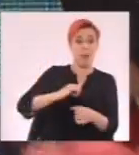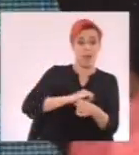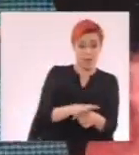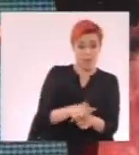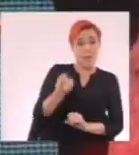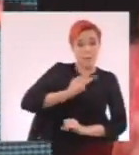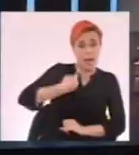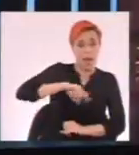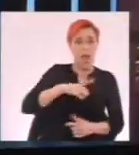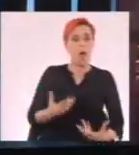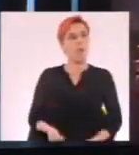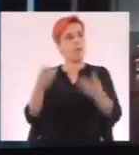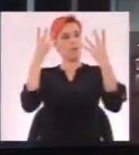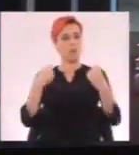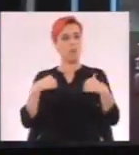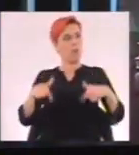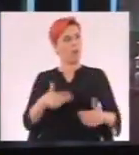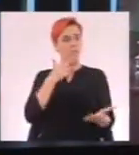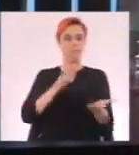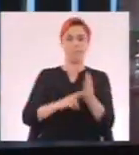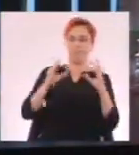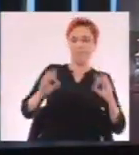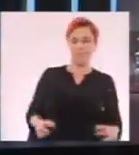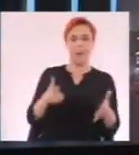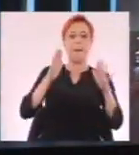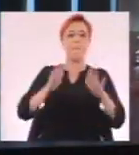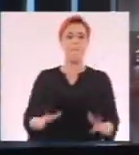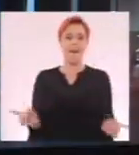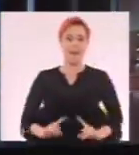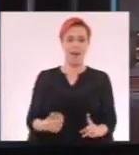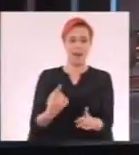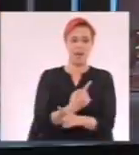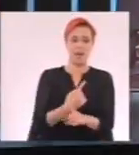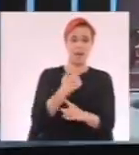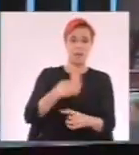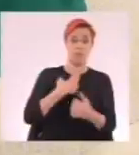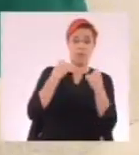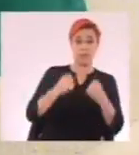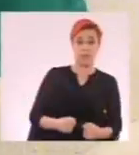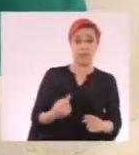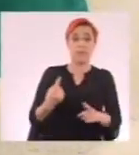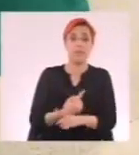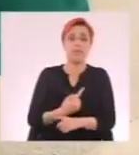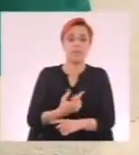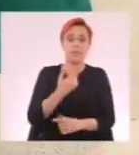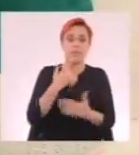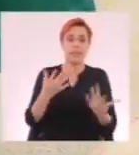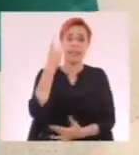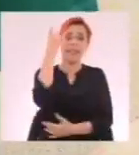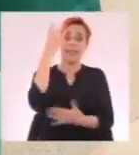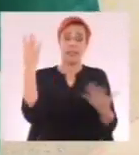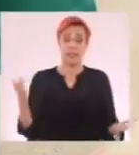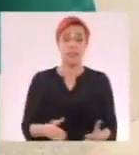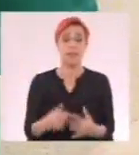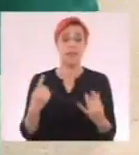agora foi a sensação de finalmente estamos aqui, é real, não vamos parar outra vez. Tem momentos muito intensos. Tem momentos muito